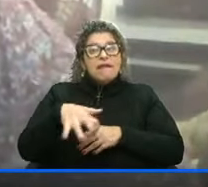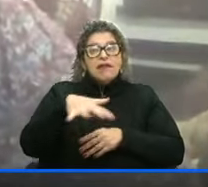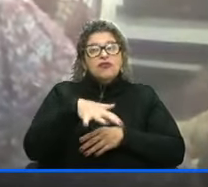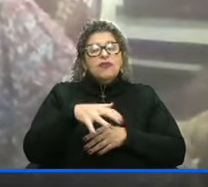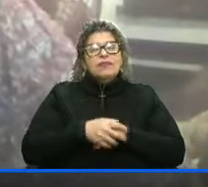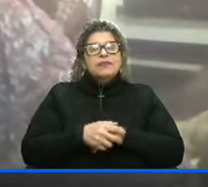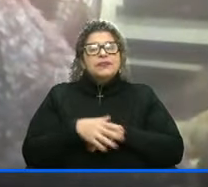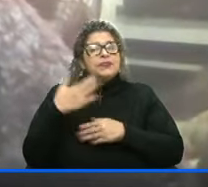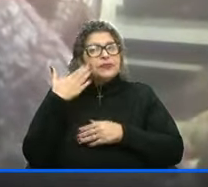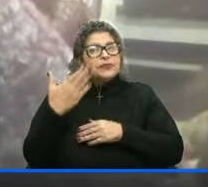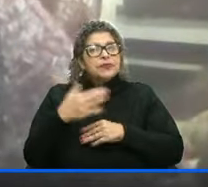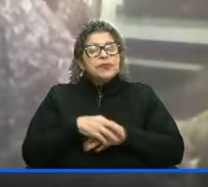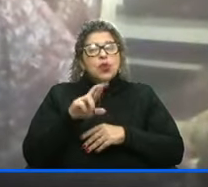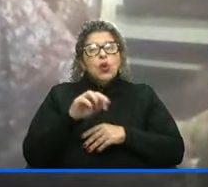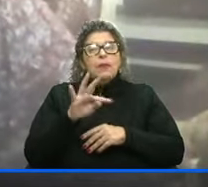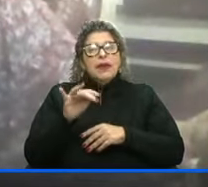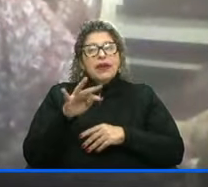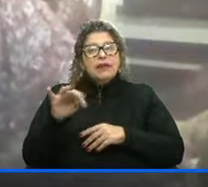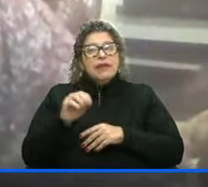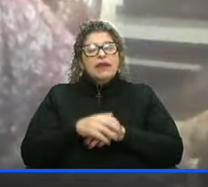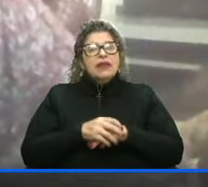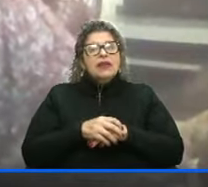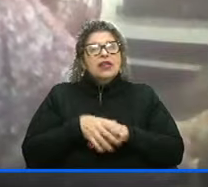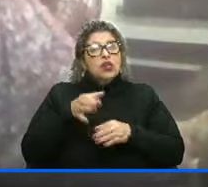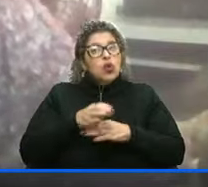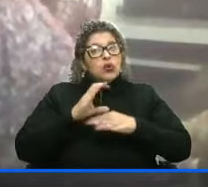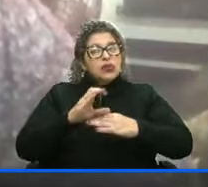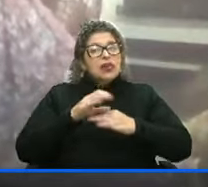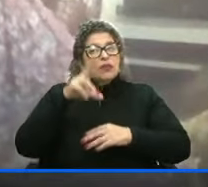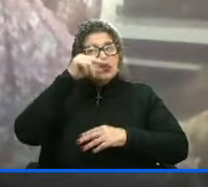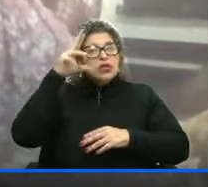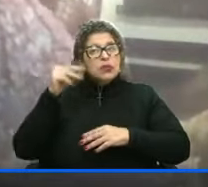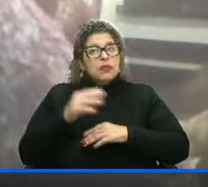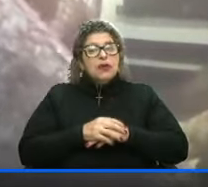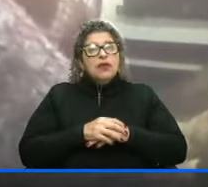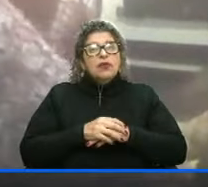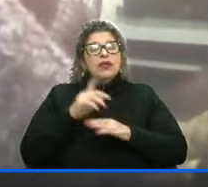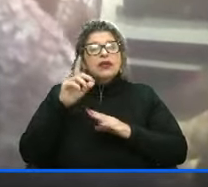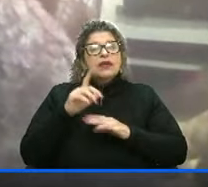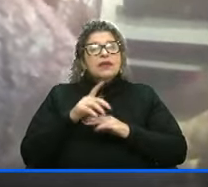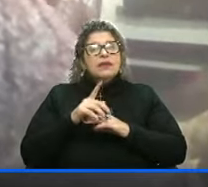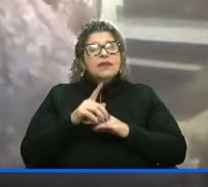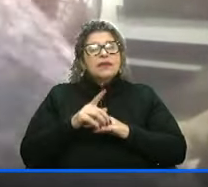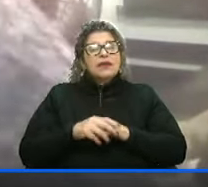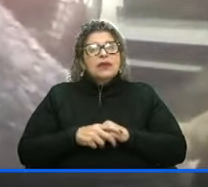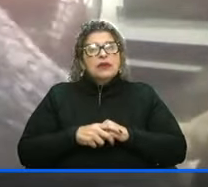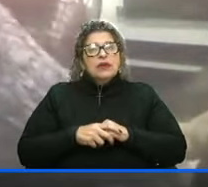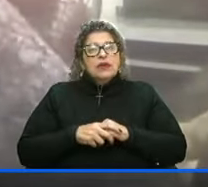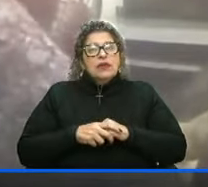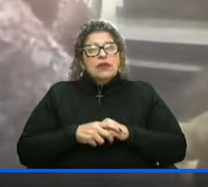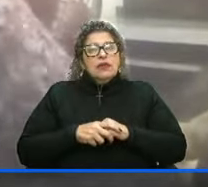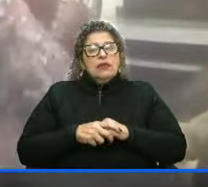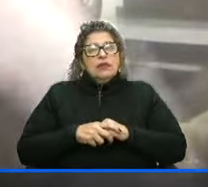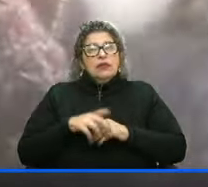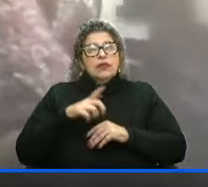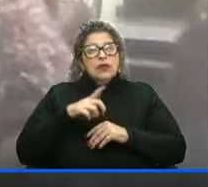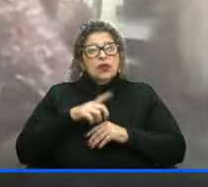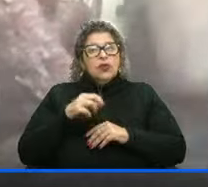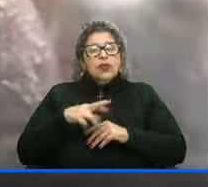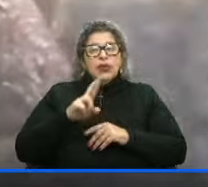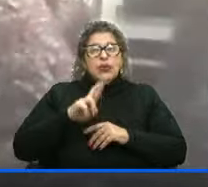obrigada. Roberta, do Conselho Municipal de Educação, depois a Caroline do Fórum, e a Fernanda Paula, também educadora popular, agora